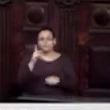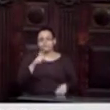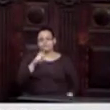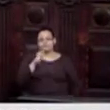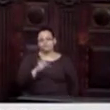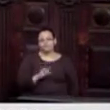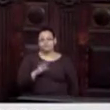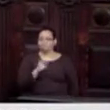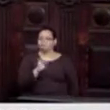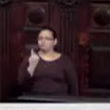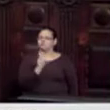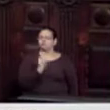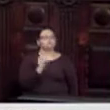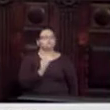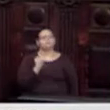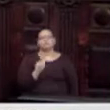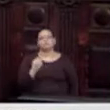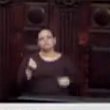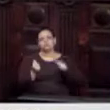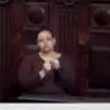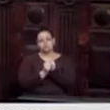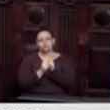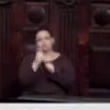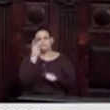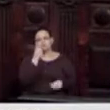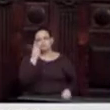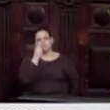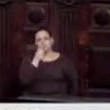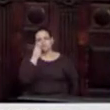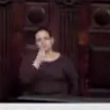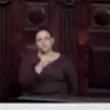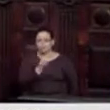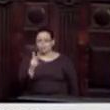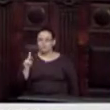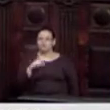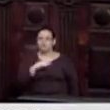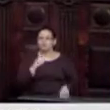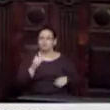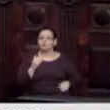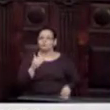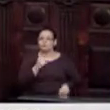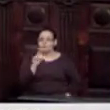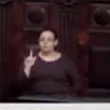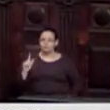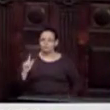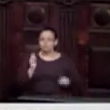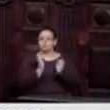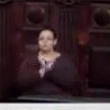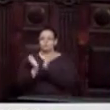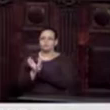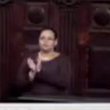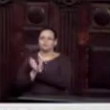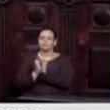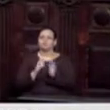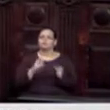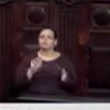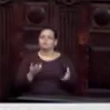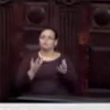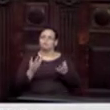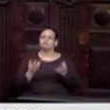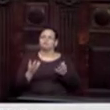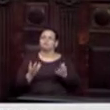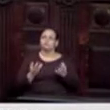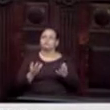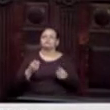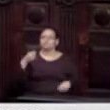Trabalhadores, não sozinha, mas ao lado de deputados e deputadas dessa casa, de outras bancadas, quer de forma veemente, de